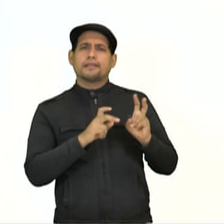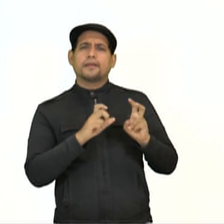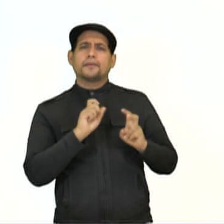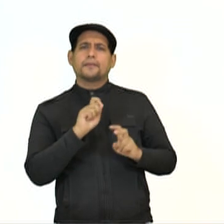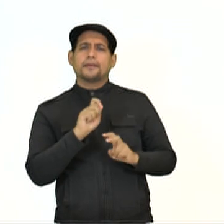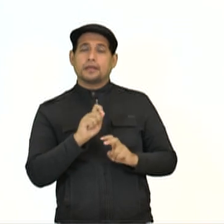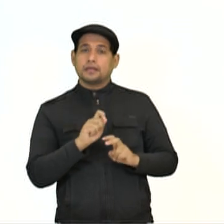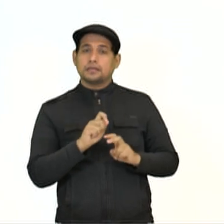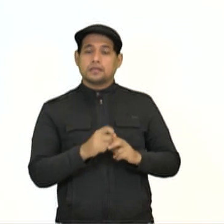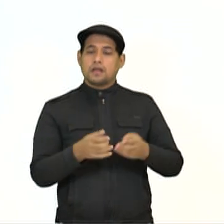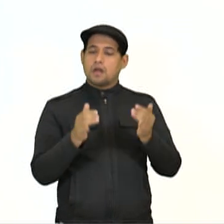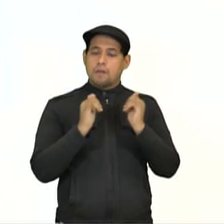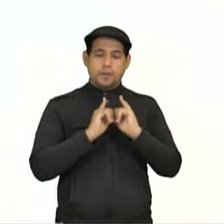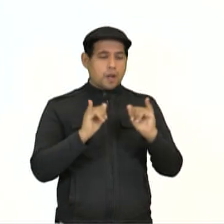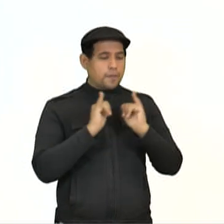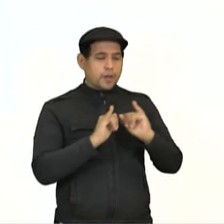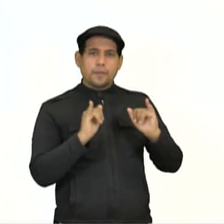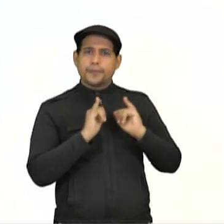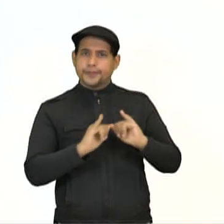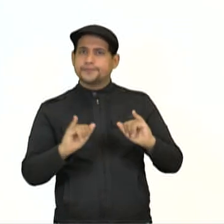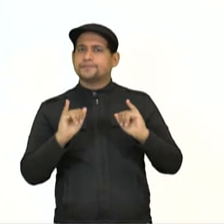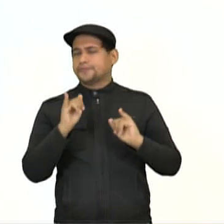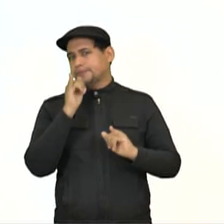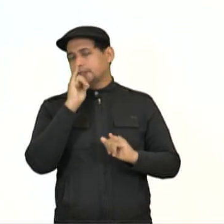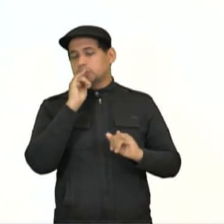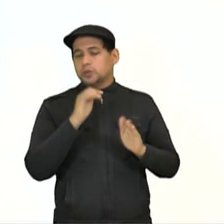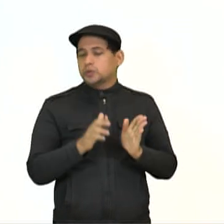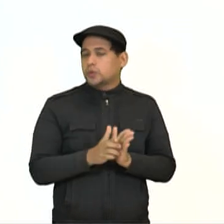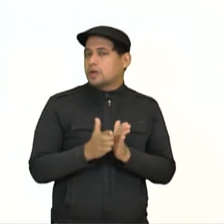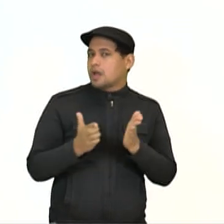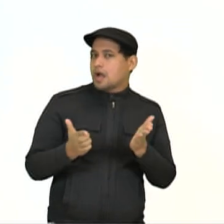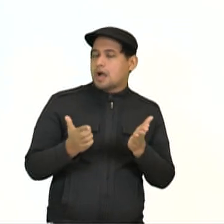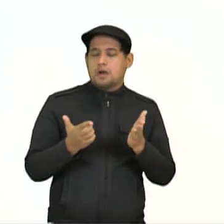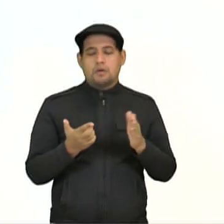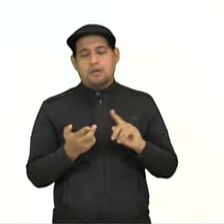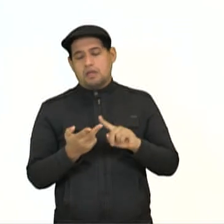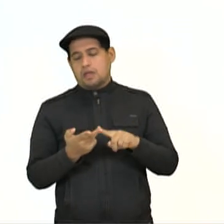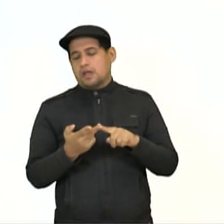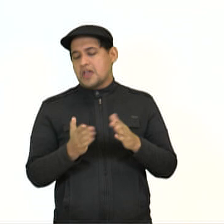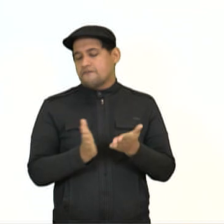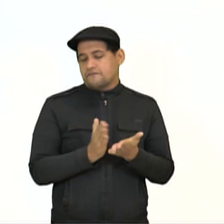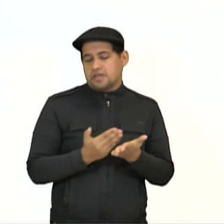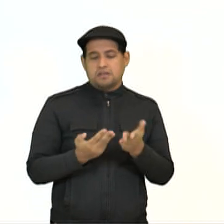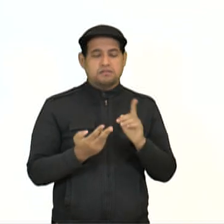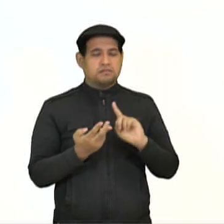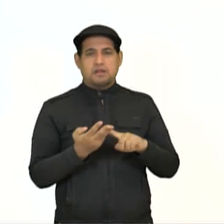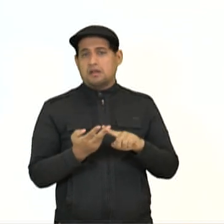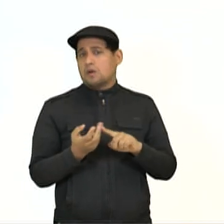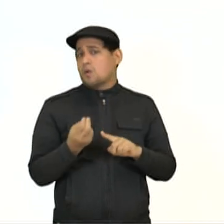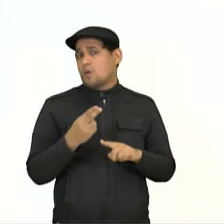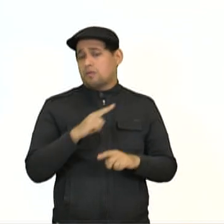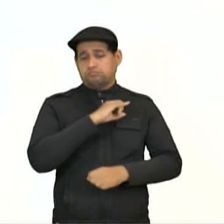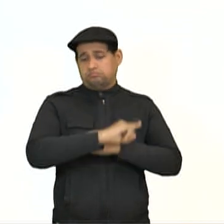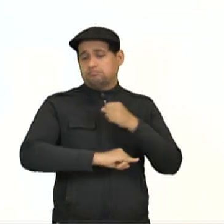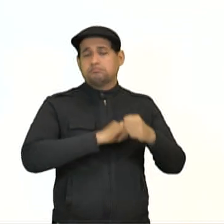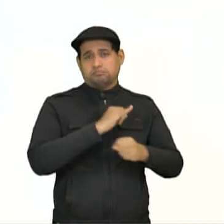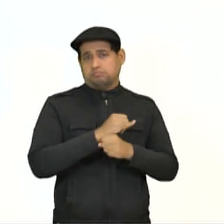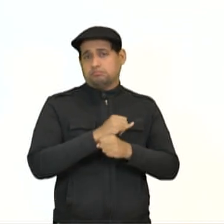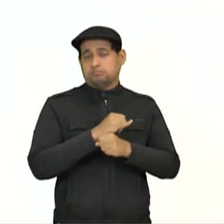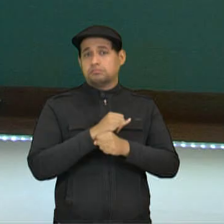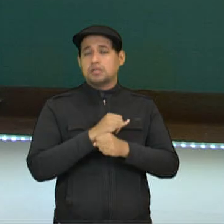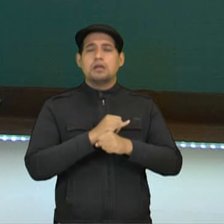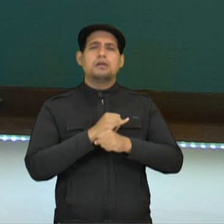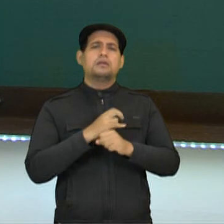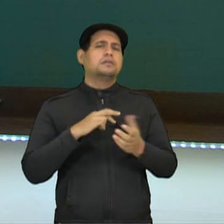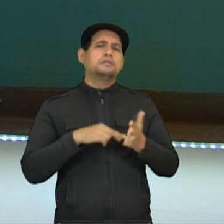encontrado nos veículos de comunicação, sejam eles jornais, revistas ou pela internet.